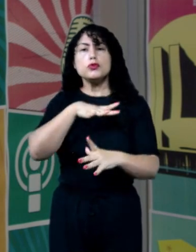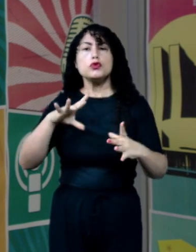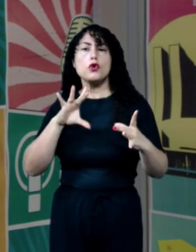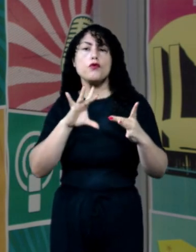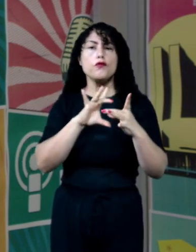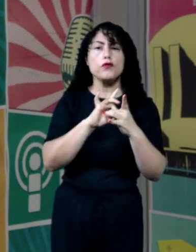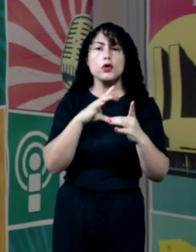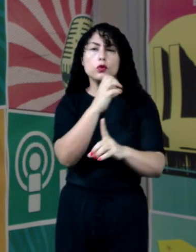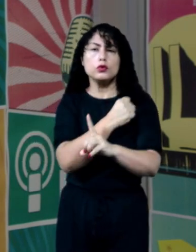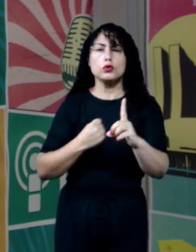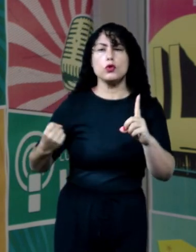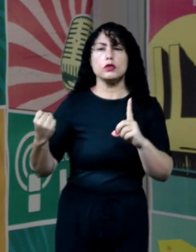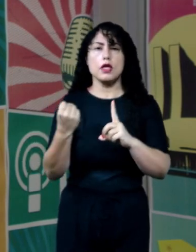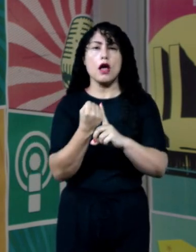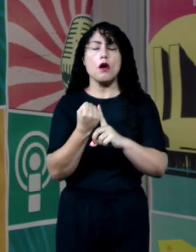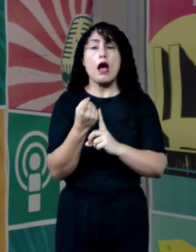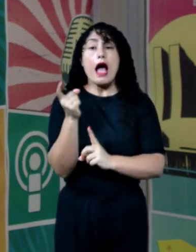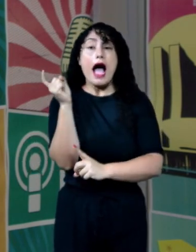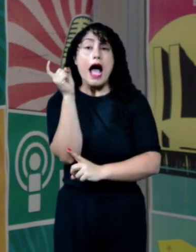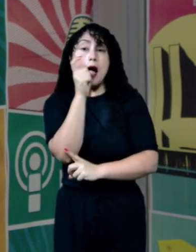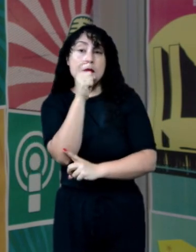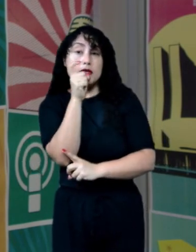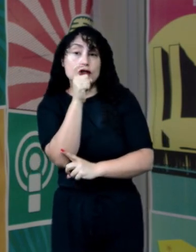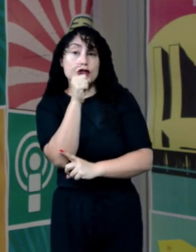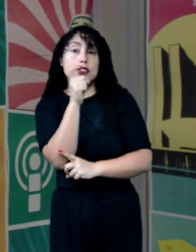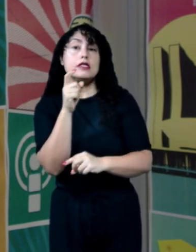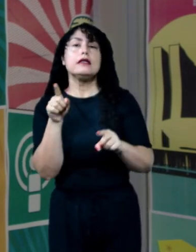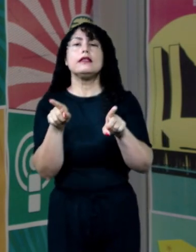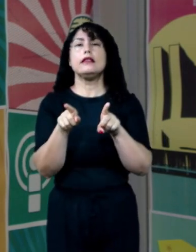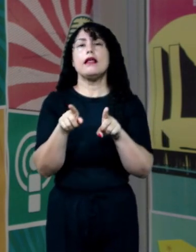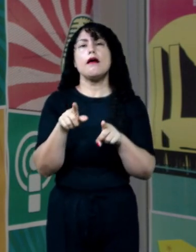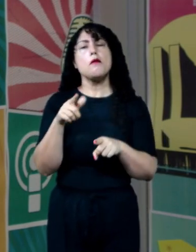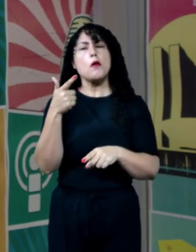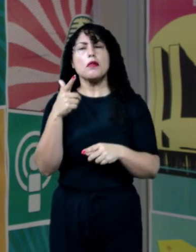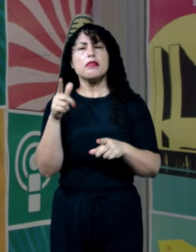Então, assim, a mentira, e também para conseguir